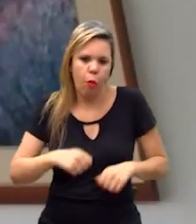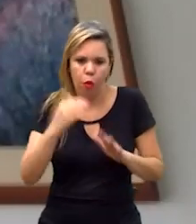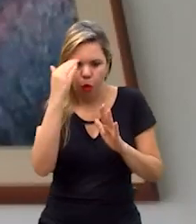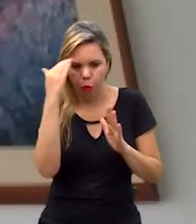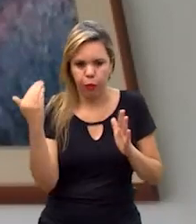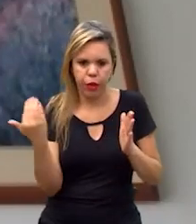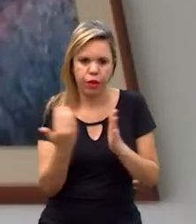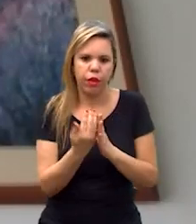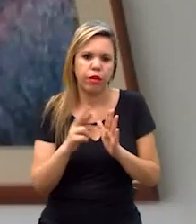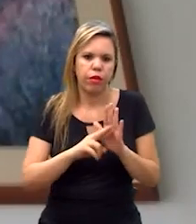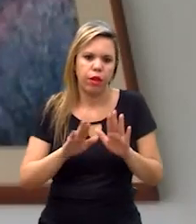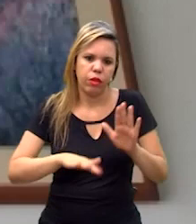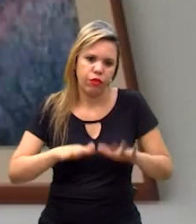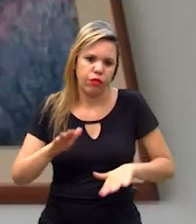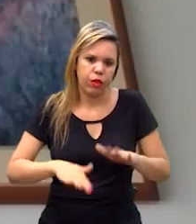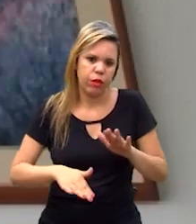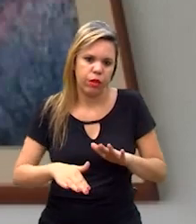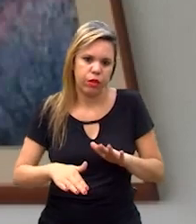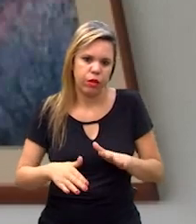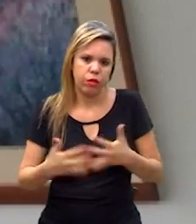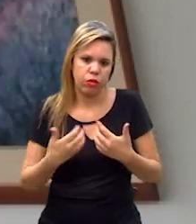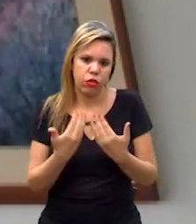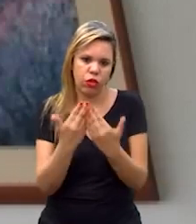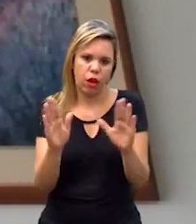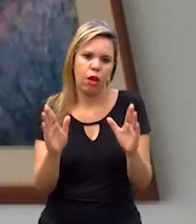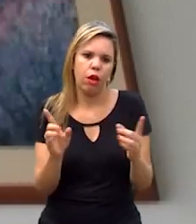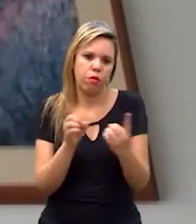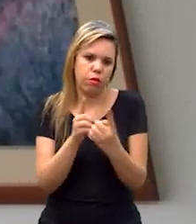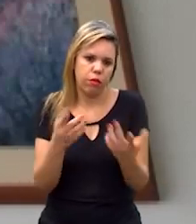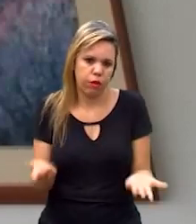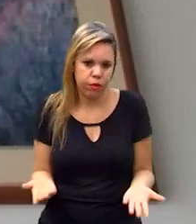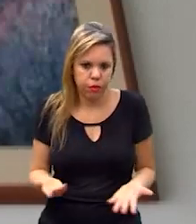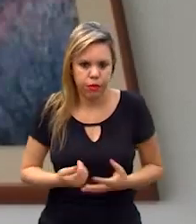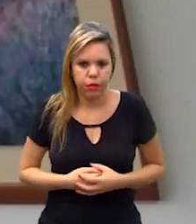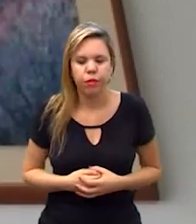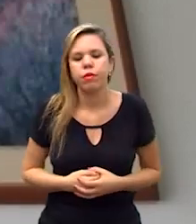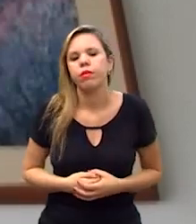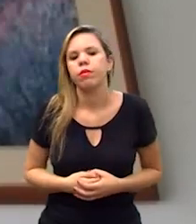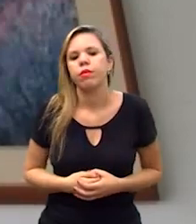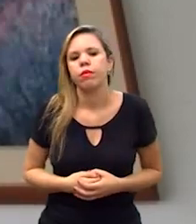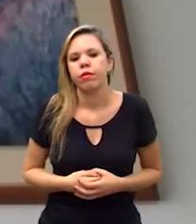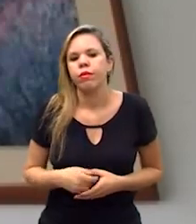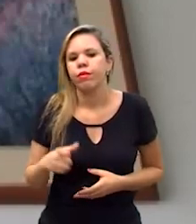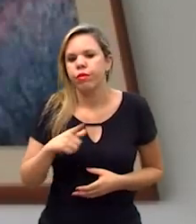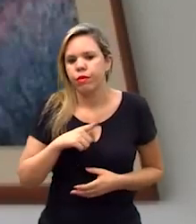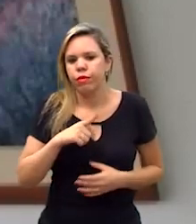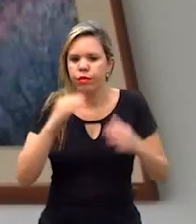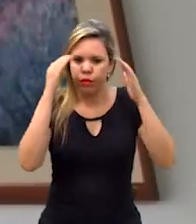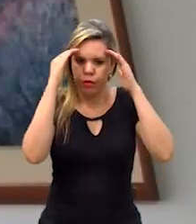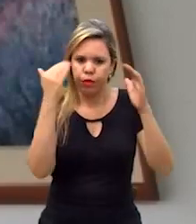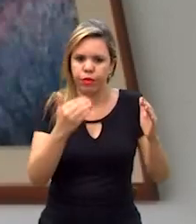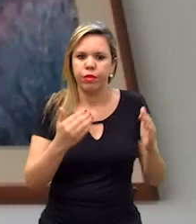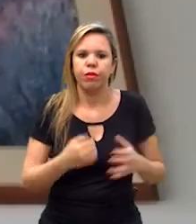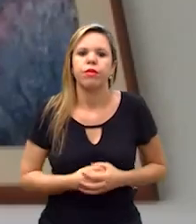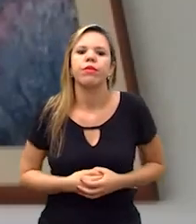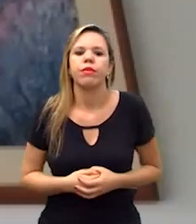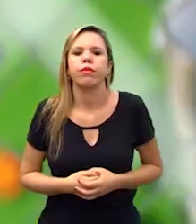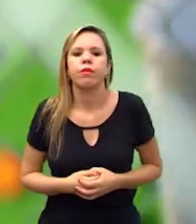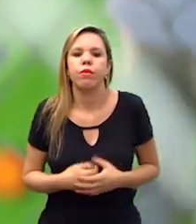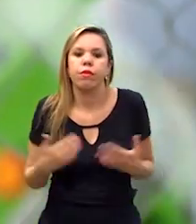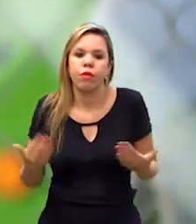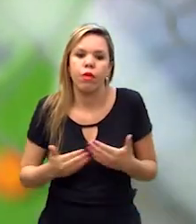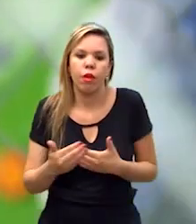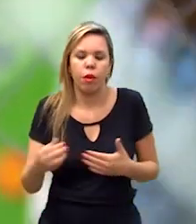nem condições, às vezes, de funcionamento e que vai ter que cumprir